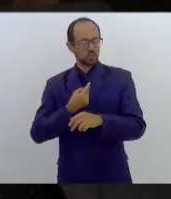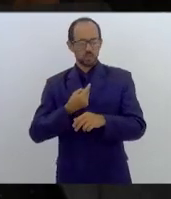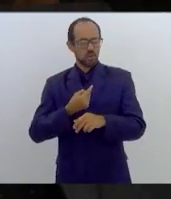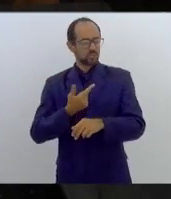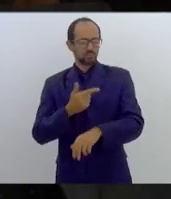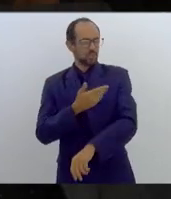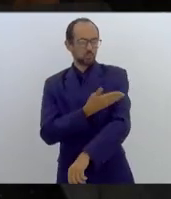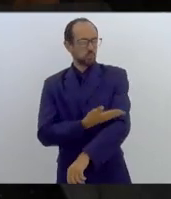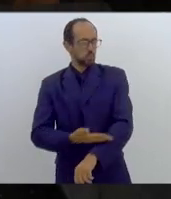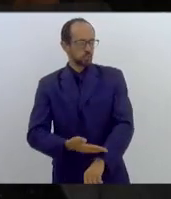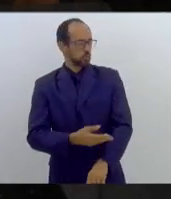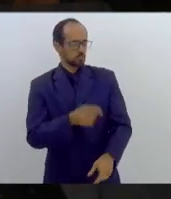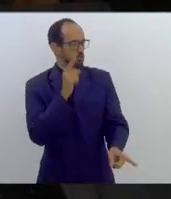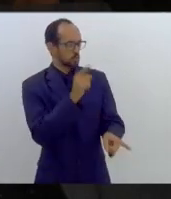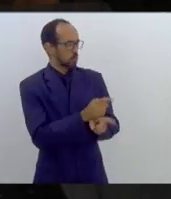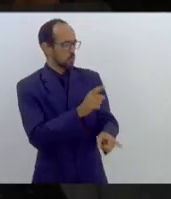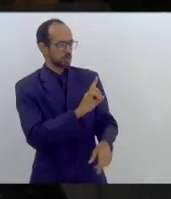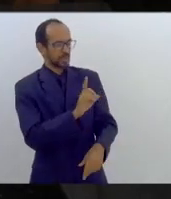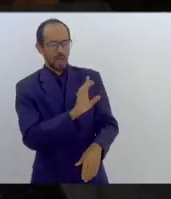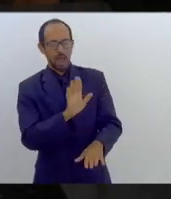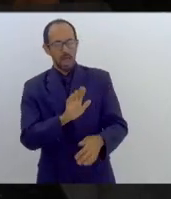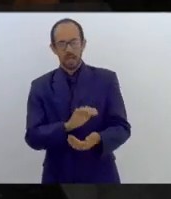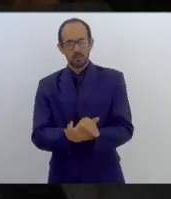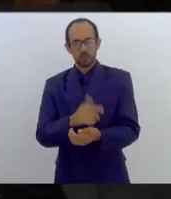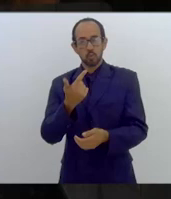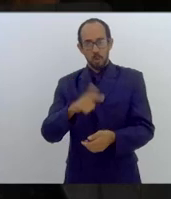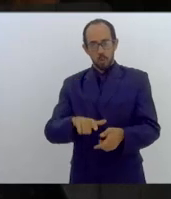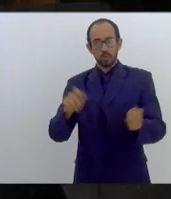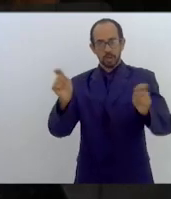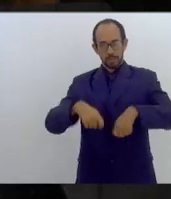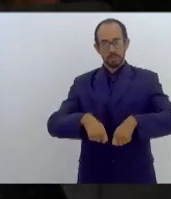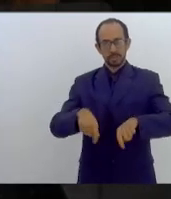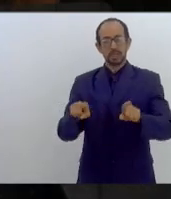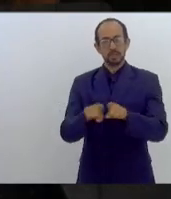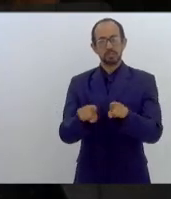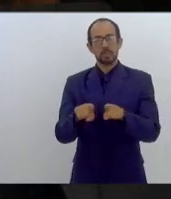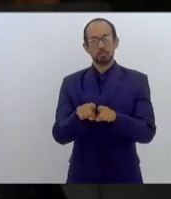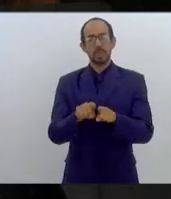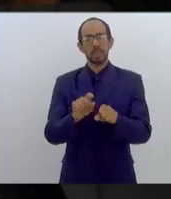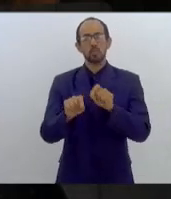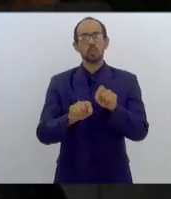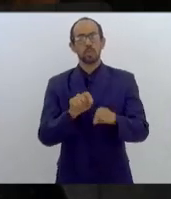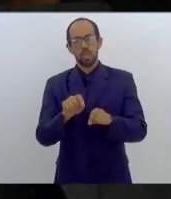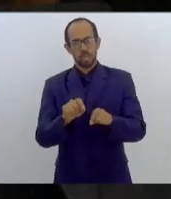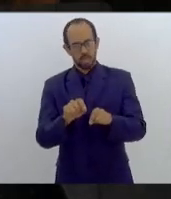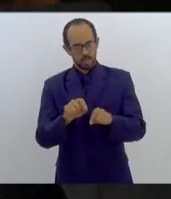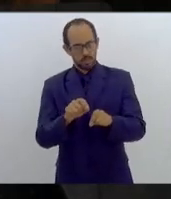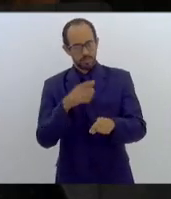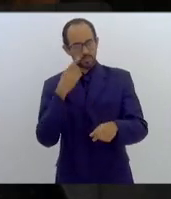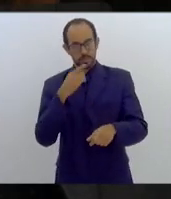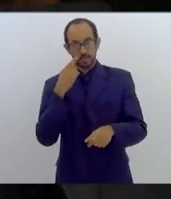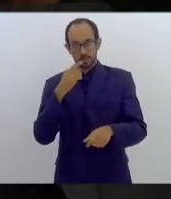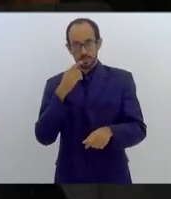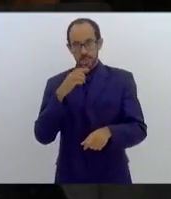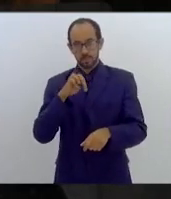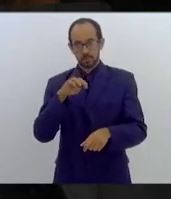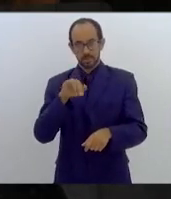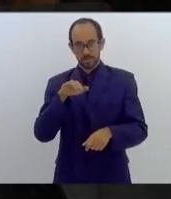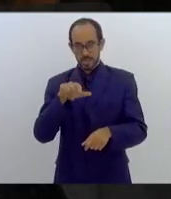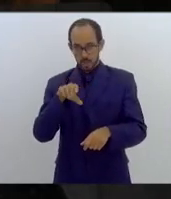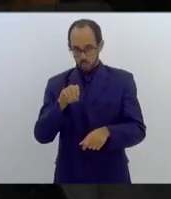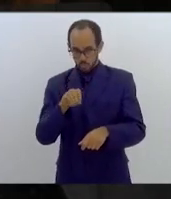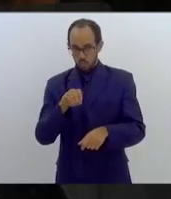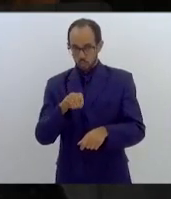E também uma outra capacidade. Em geral, deputado Marcelo Queiroz.